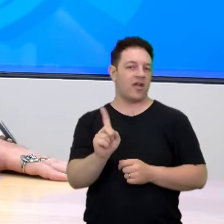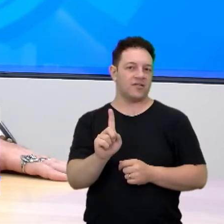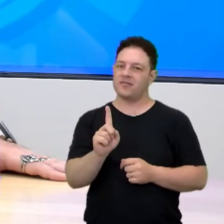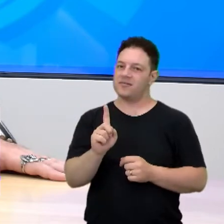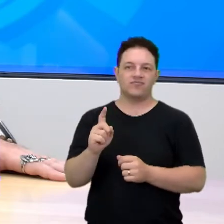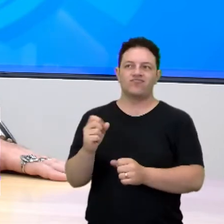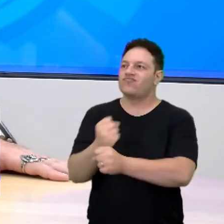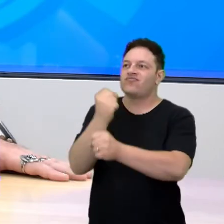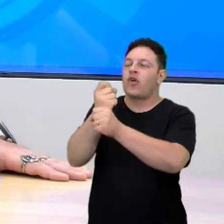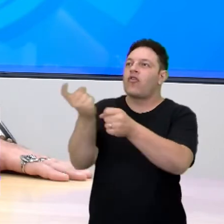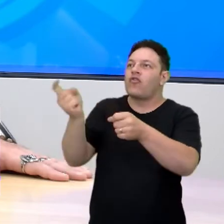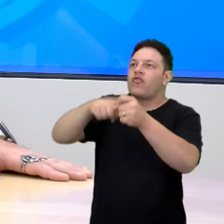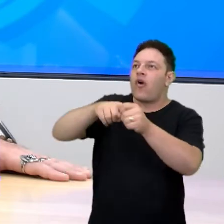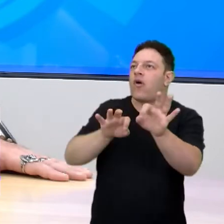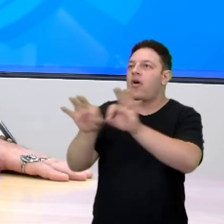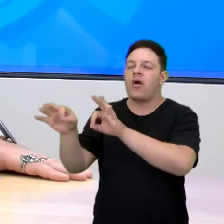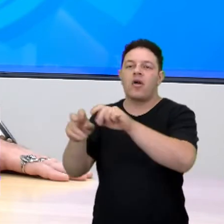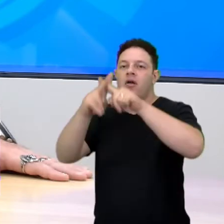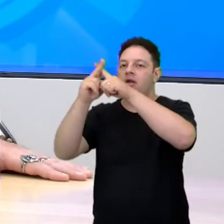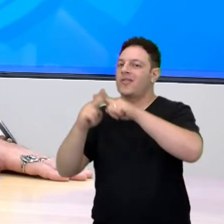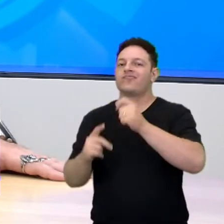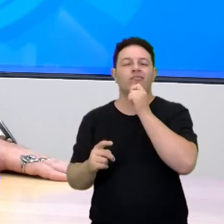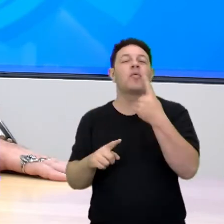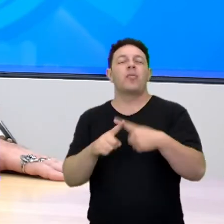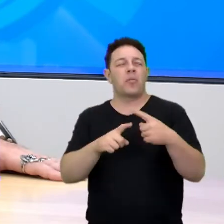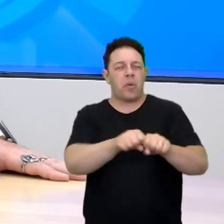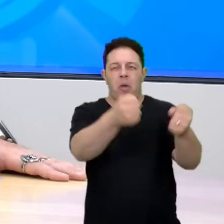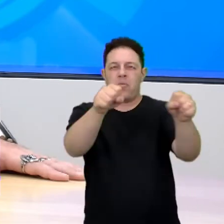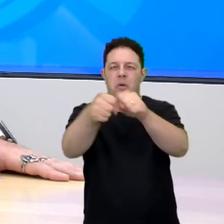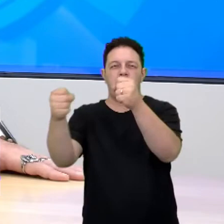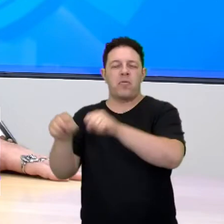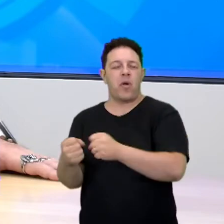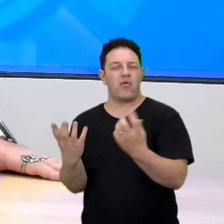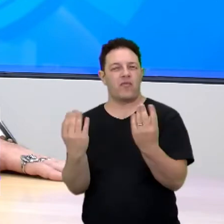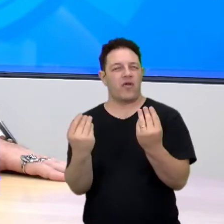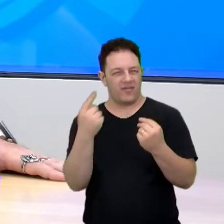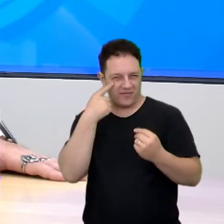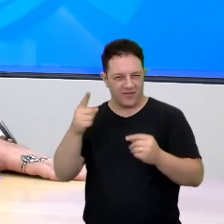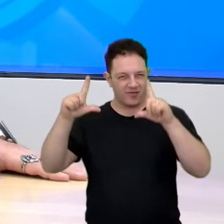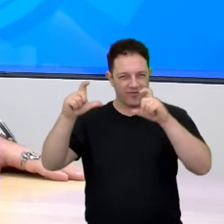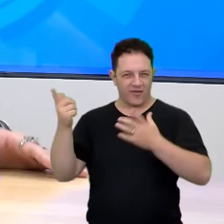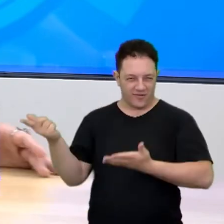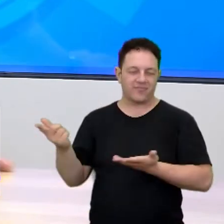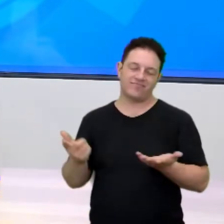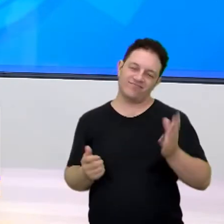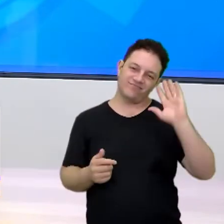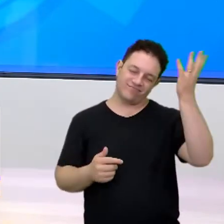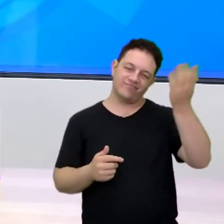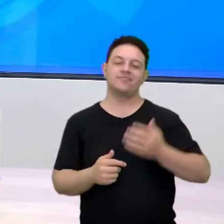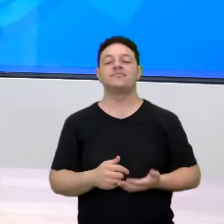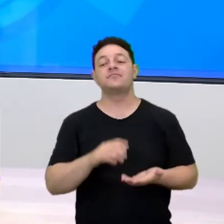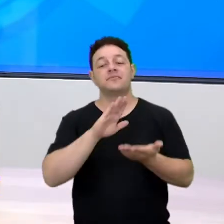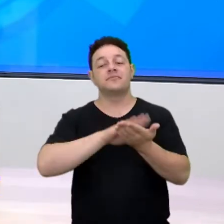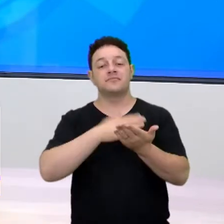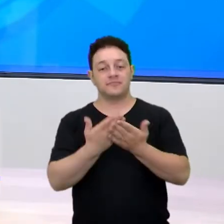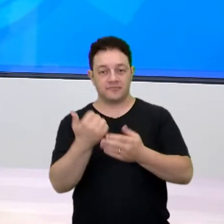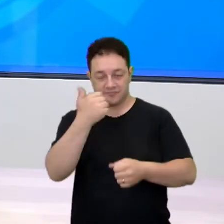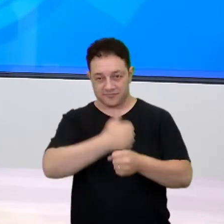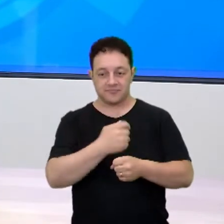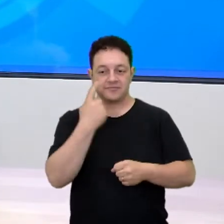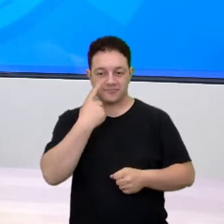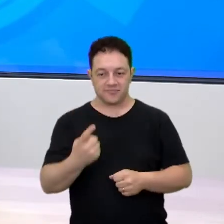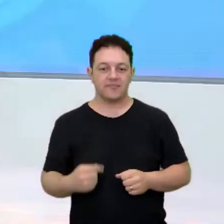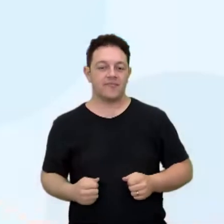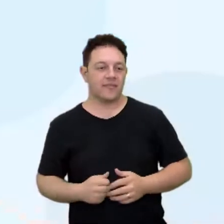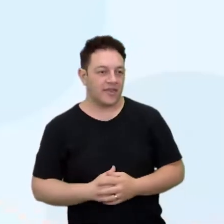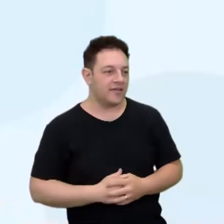Porque a destruição foi imensa, como a gente viu aí na imagem anterior. Vamos lá na próxima tela, que a gente vai